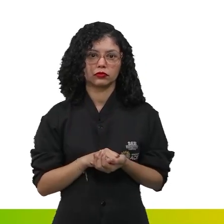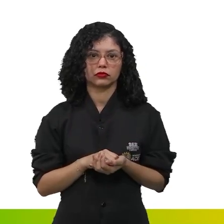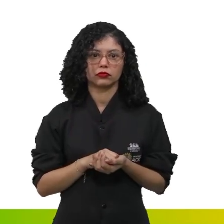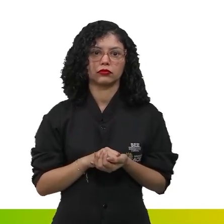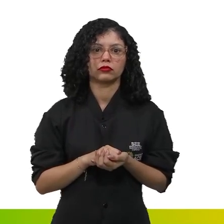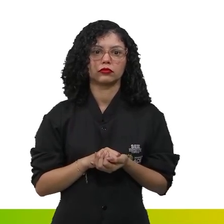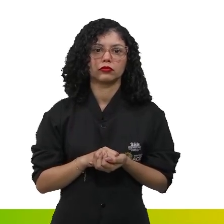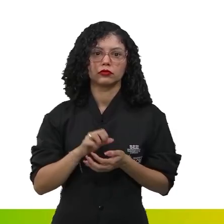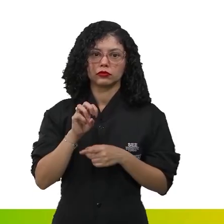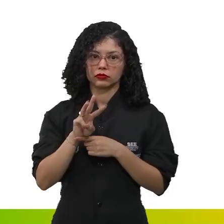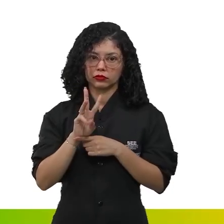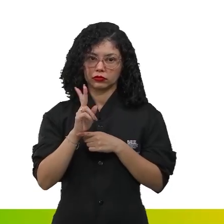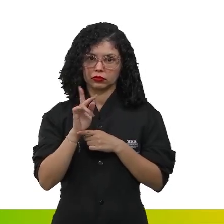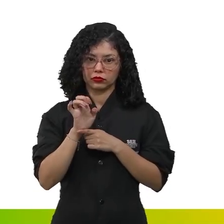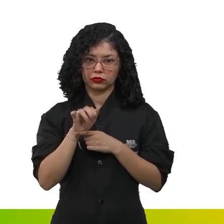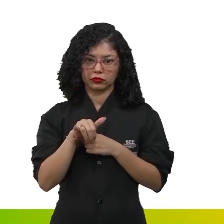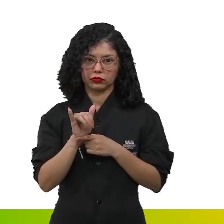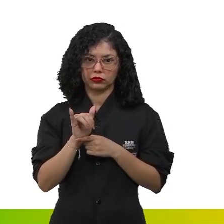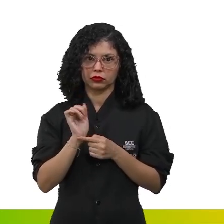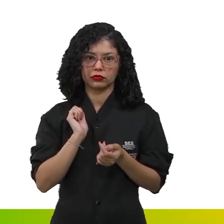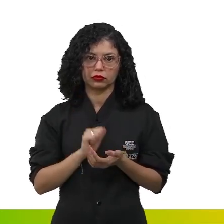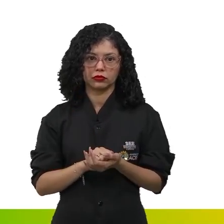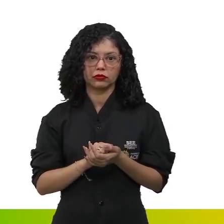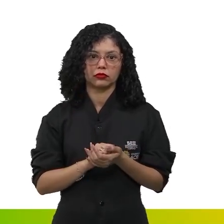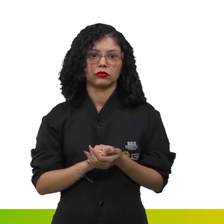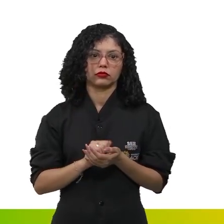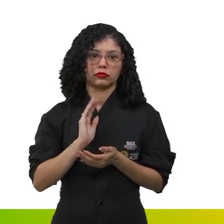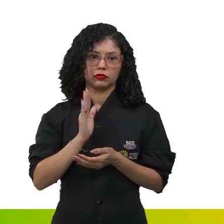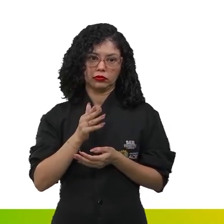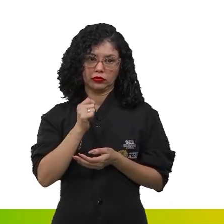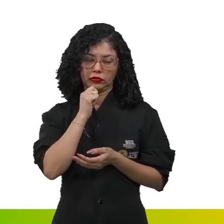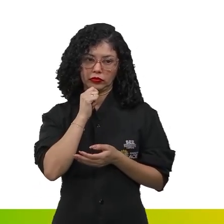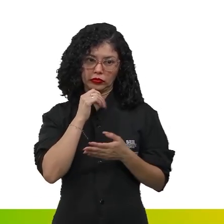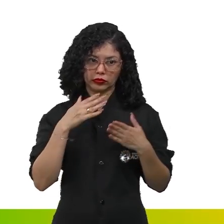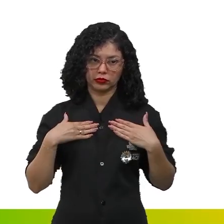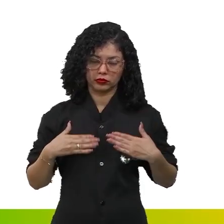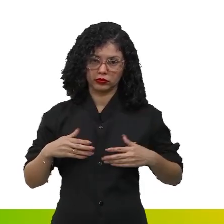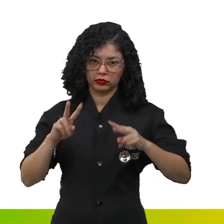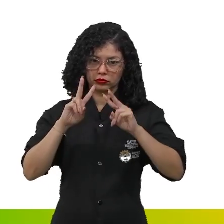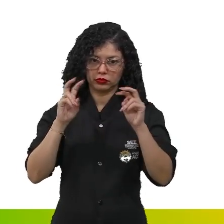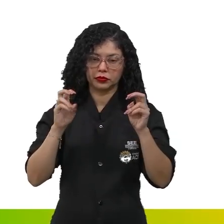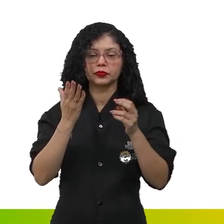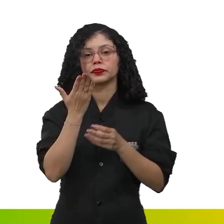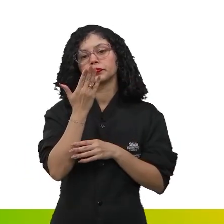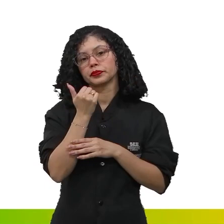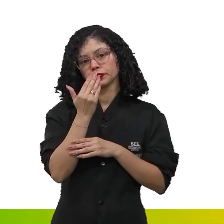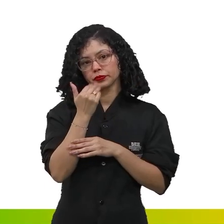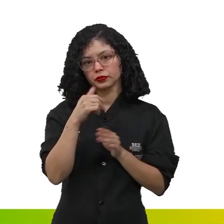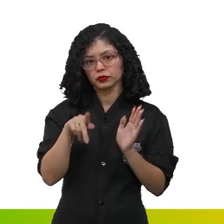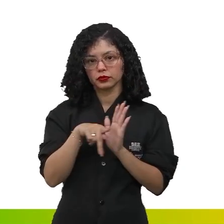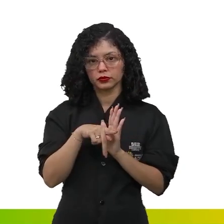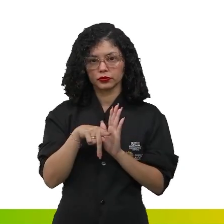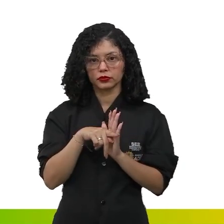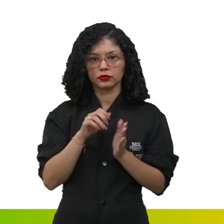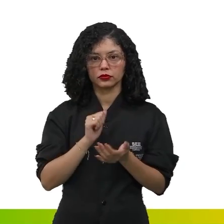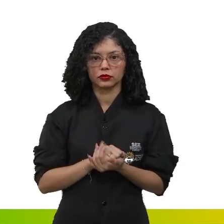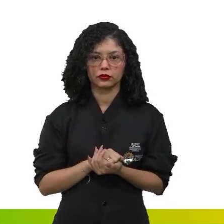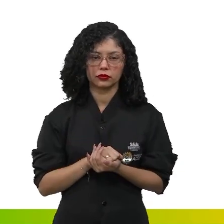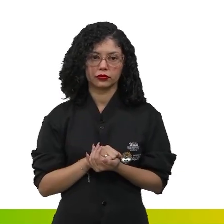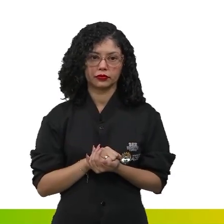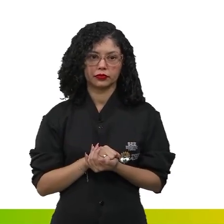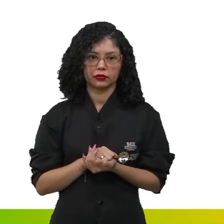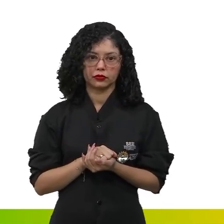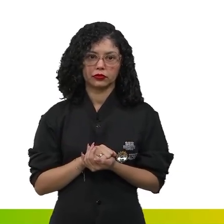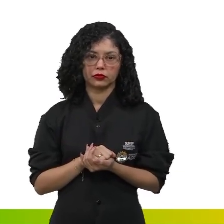o bendito do whey, nutrição corporal saudável, já que é aspecto da alimentação, vamos grifar aqui,